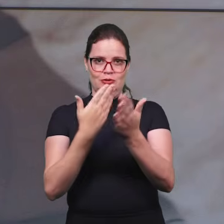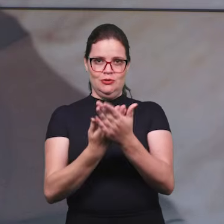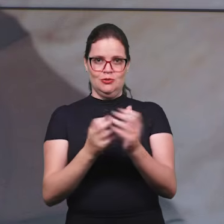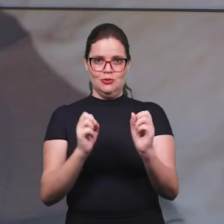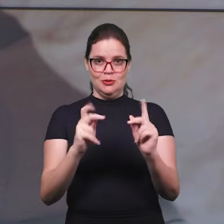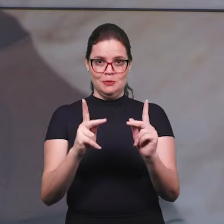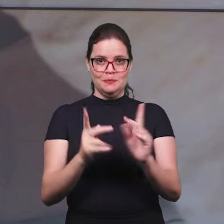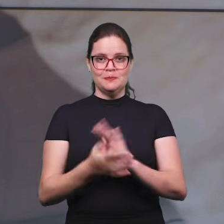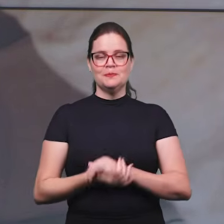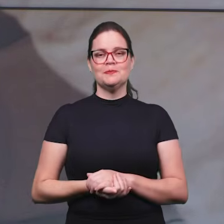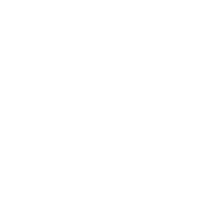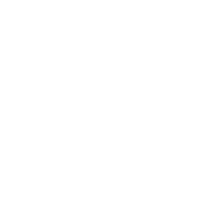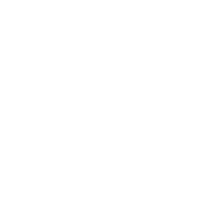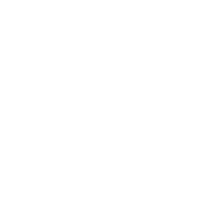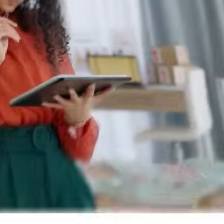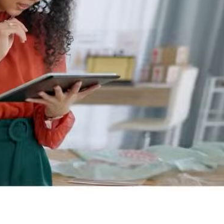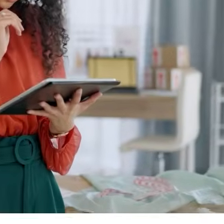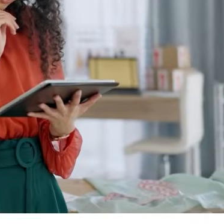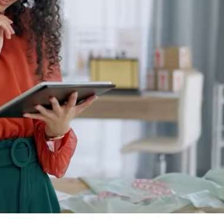estudos. Tudo bem?